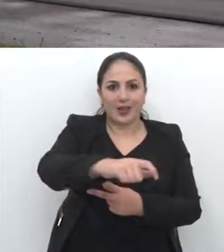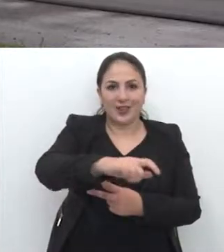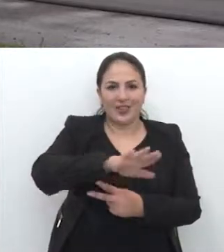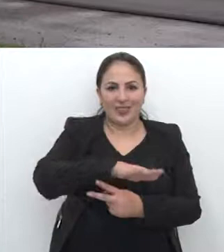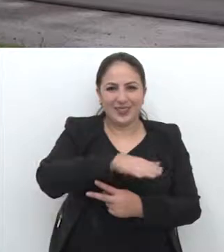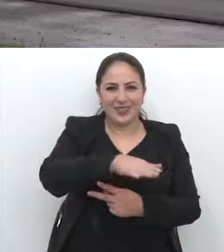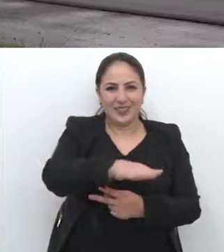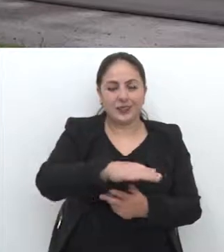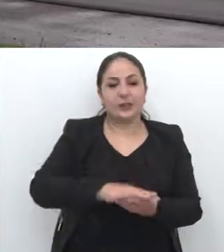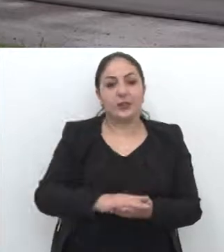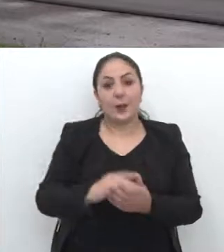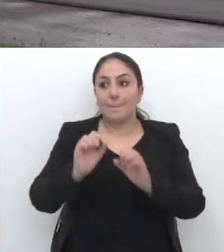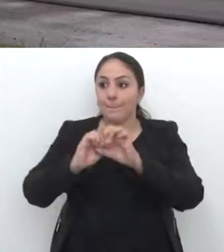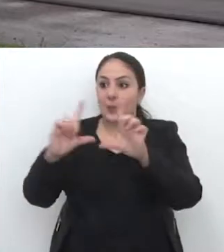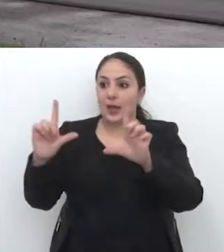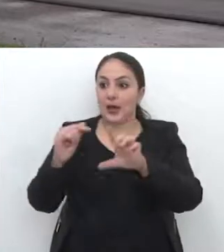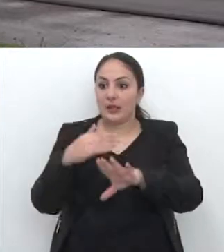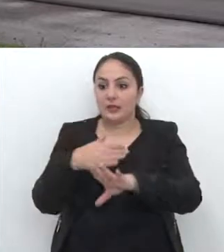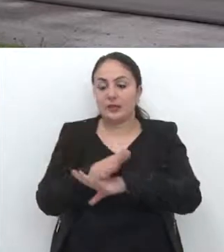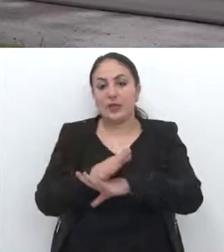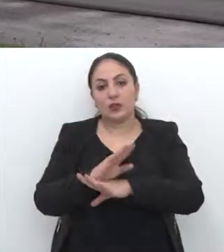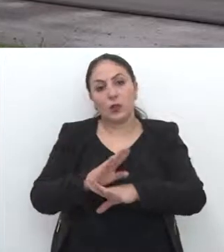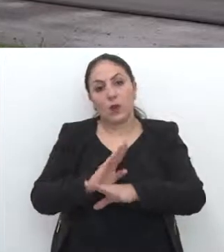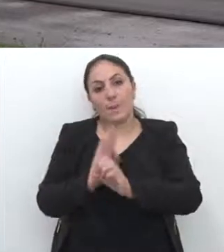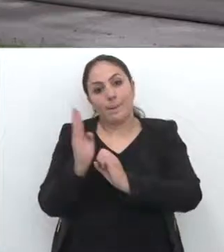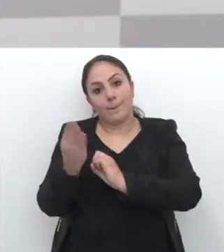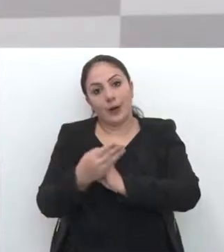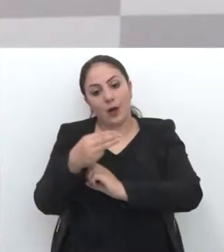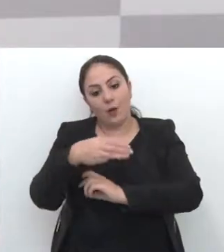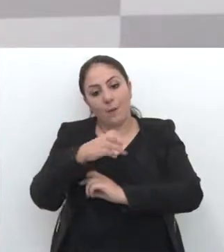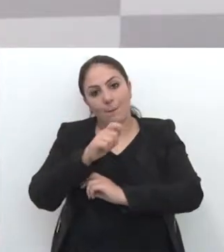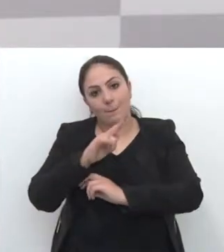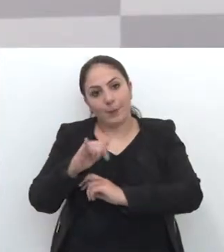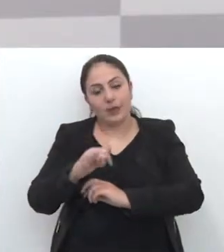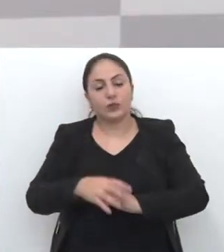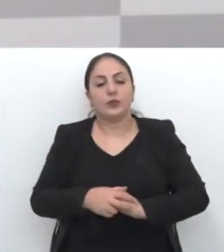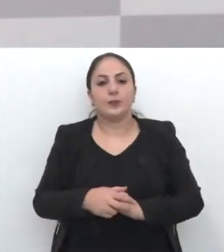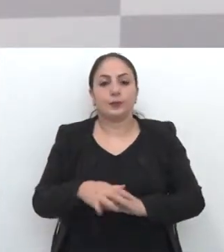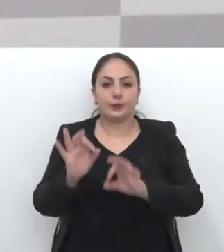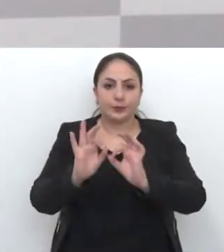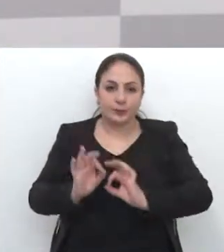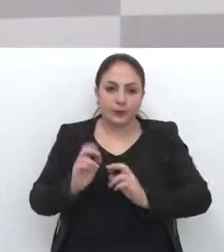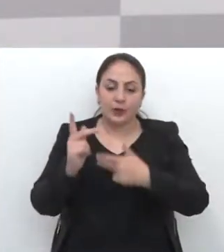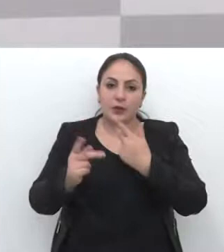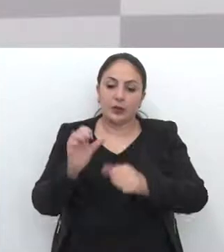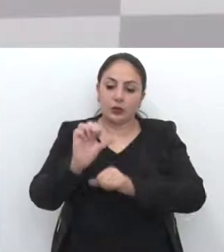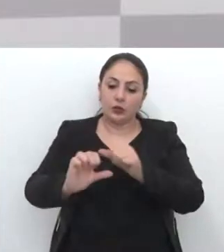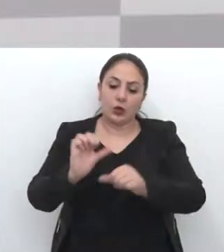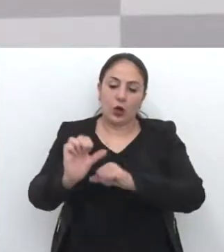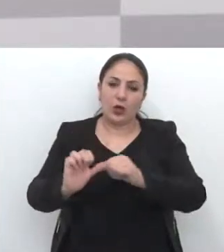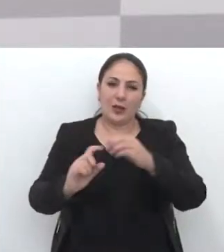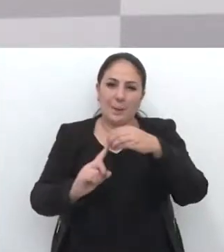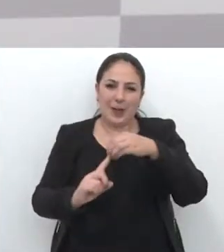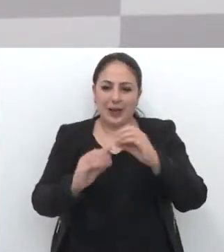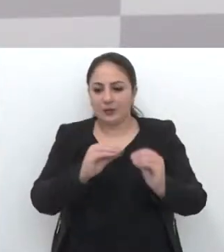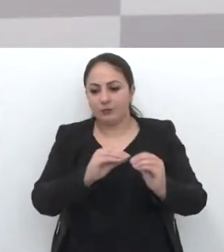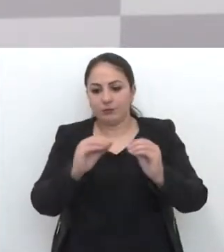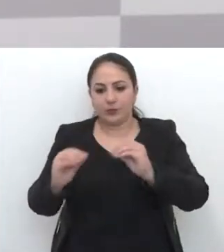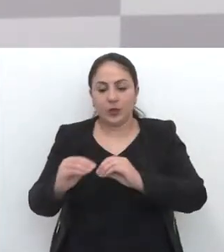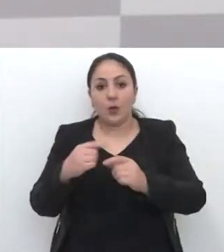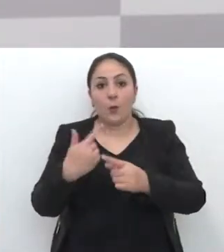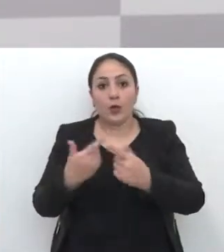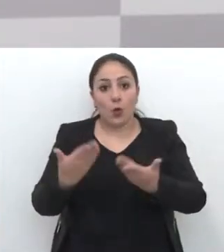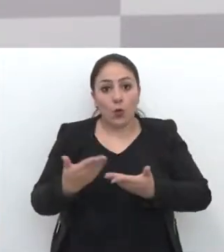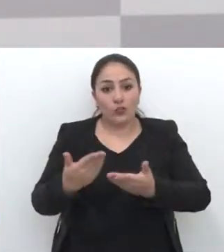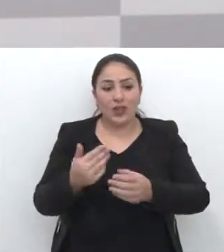e colocação de uma placa acesso bairro Magem de Césaro. Também no projeto agora tem a troca de uma posição da parada, que hoje